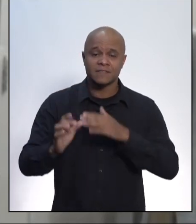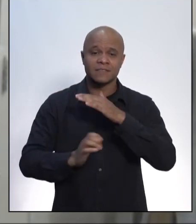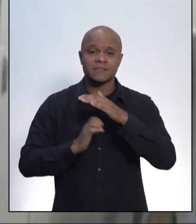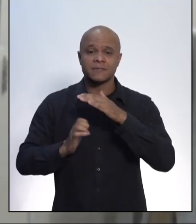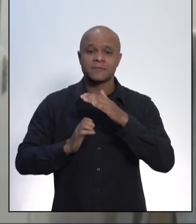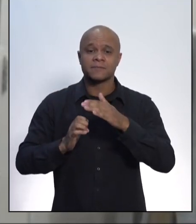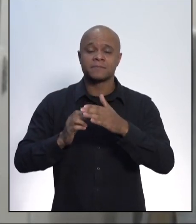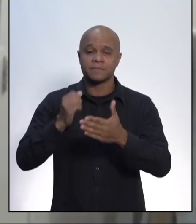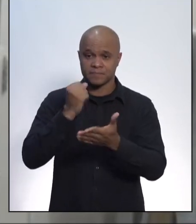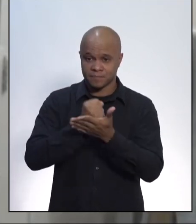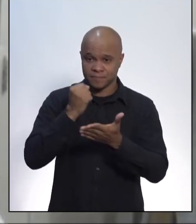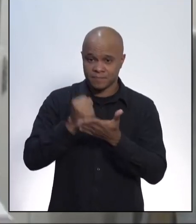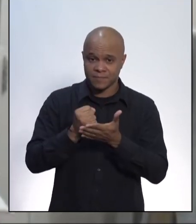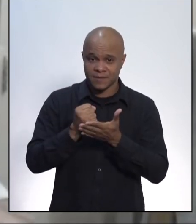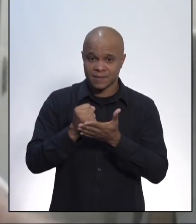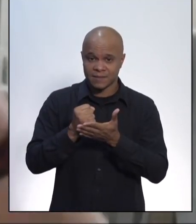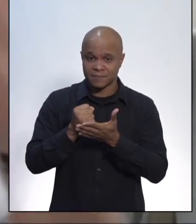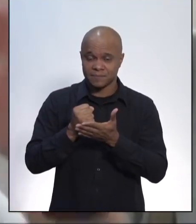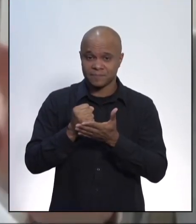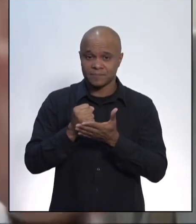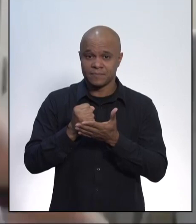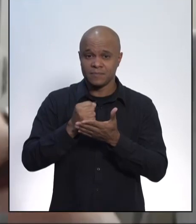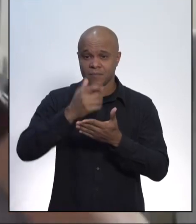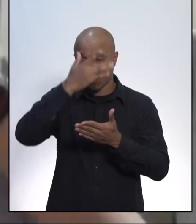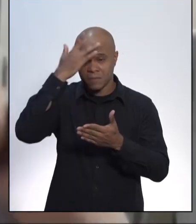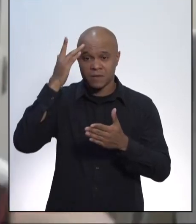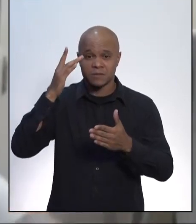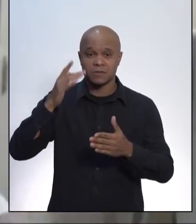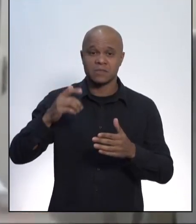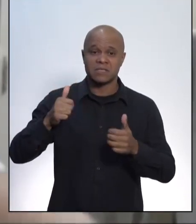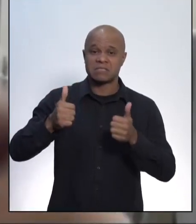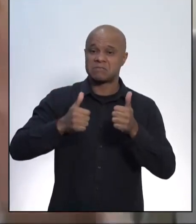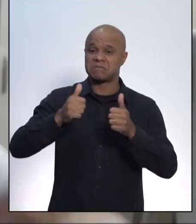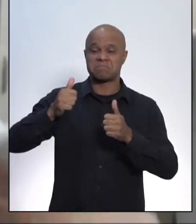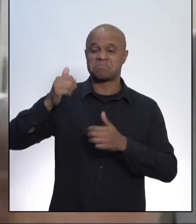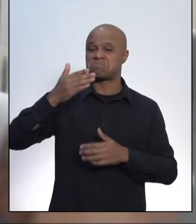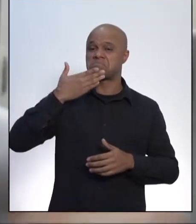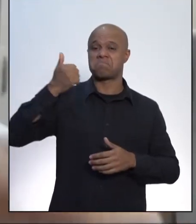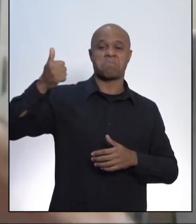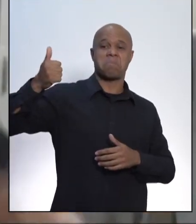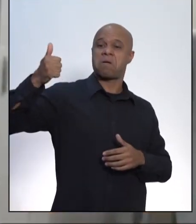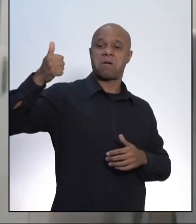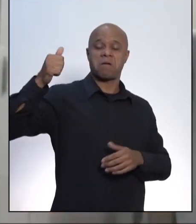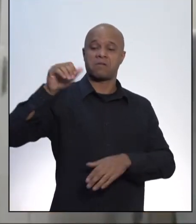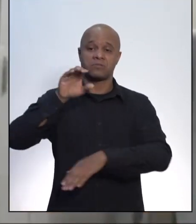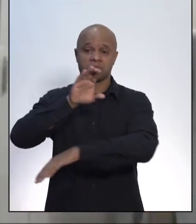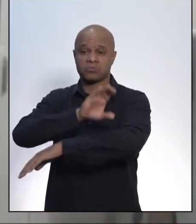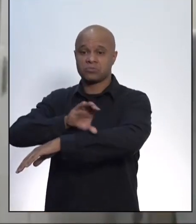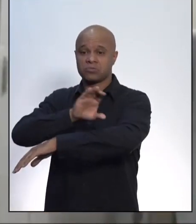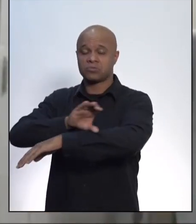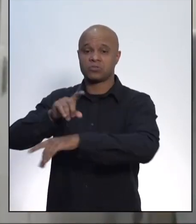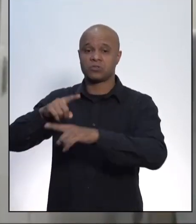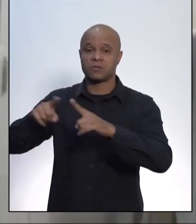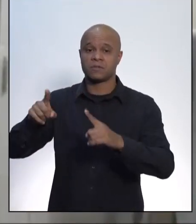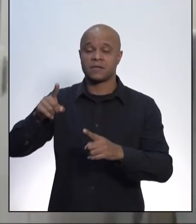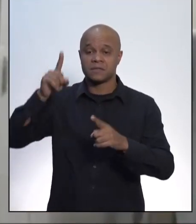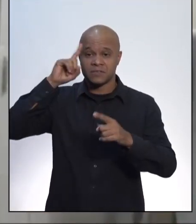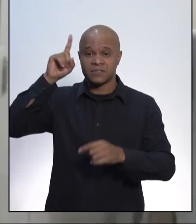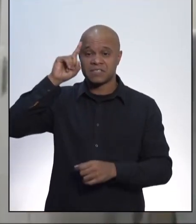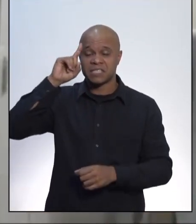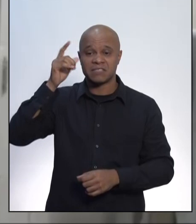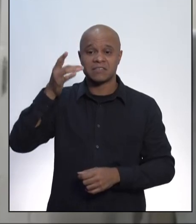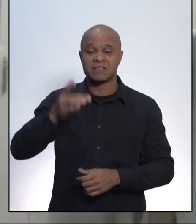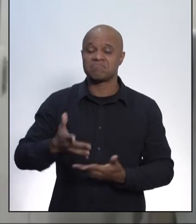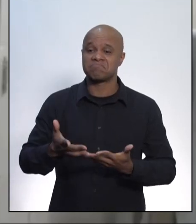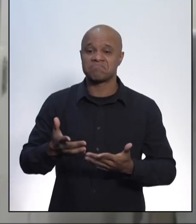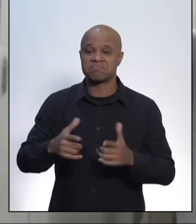contratar super experts, né? O melhor cara do curso, só que no dia a dia, né,